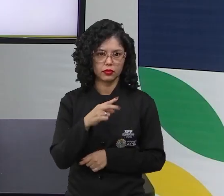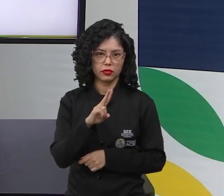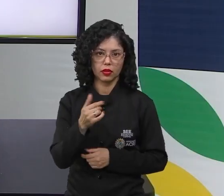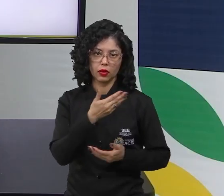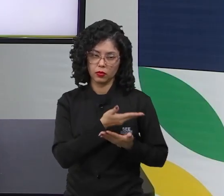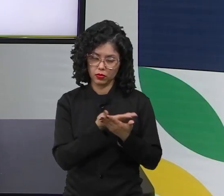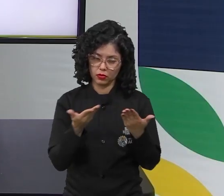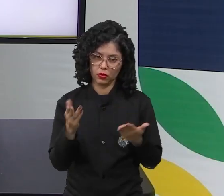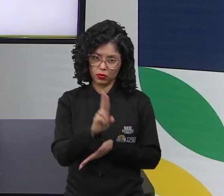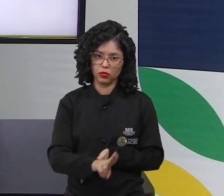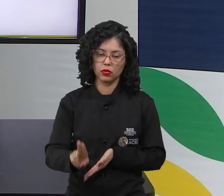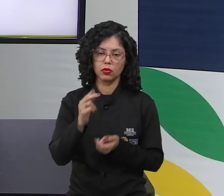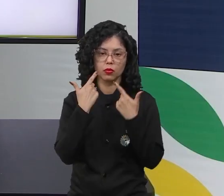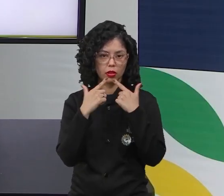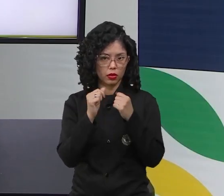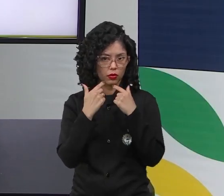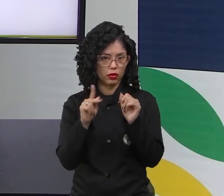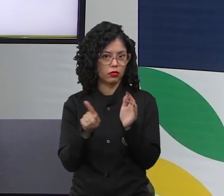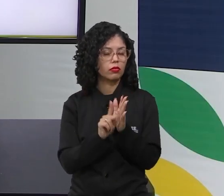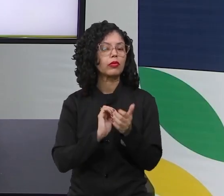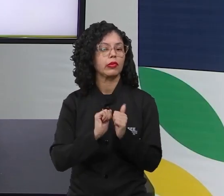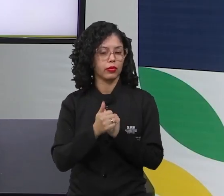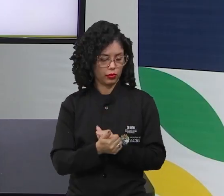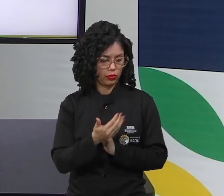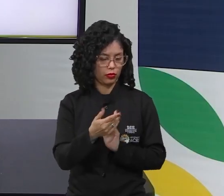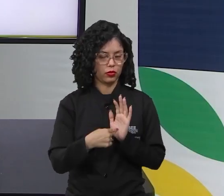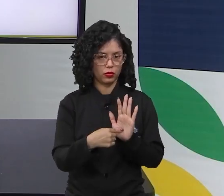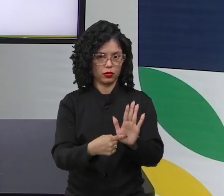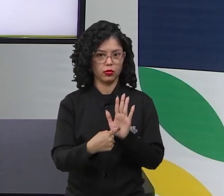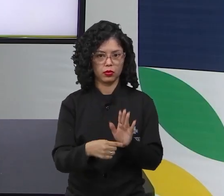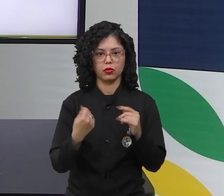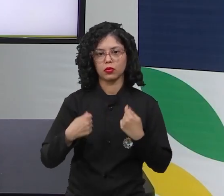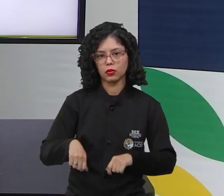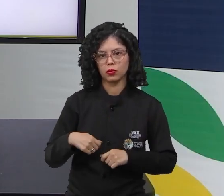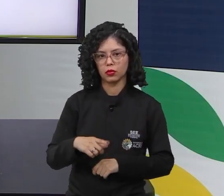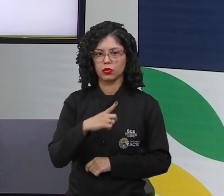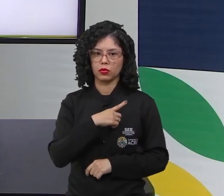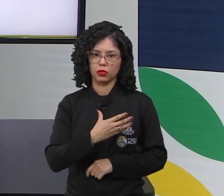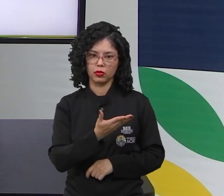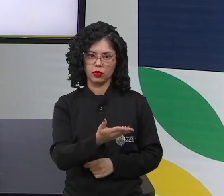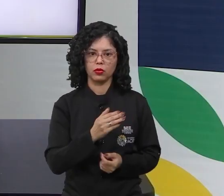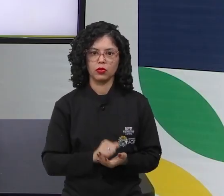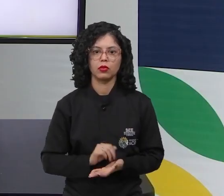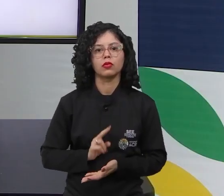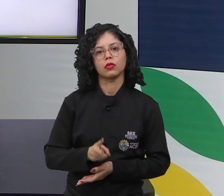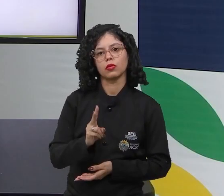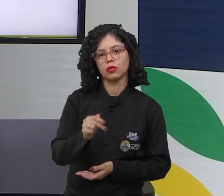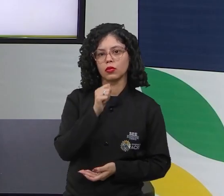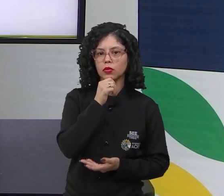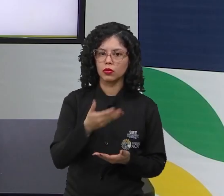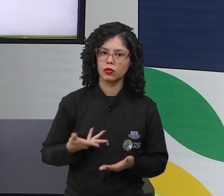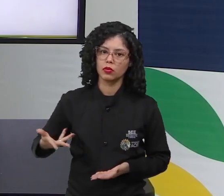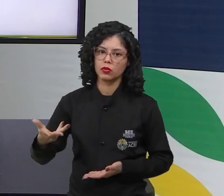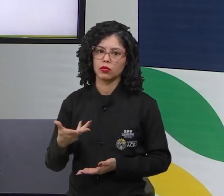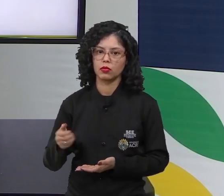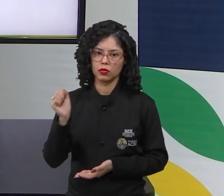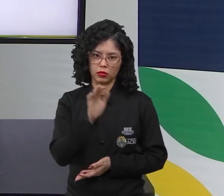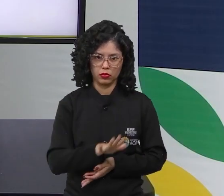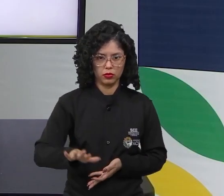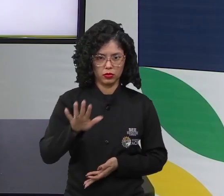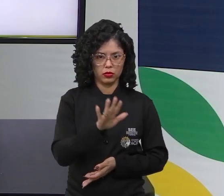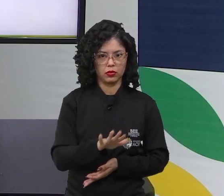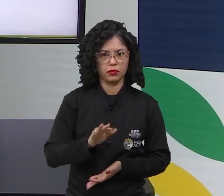meu público? Utilizando uma linguagem que se adeque, que mostre essa necessidade. Portanto, permanece essa ideia básica e geral, tá? Aí eu